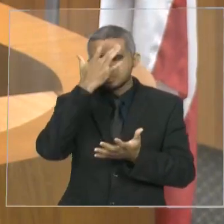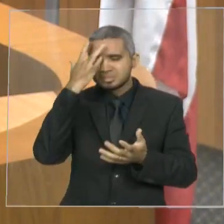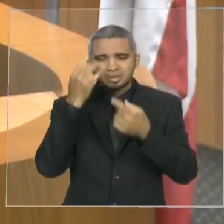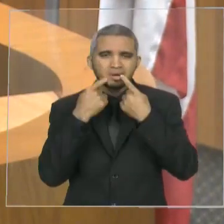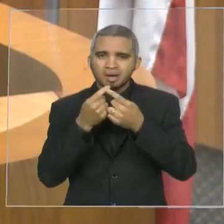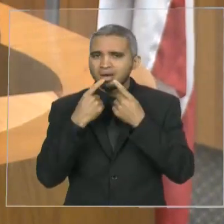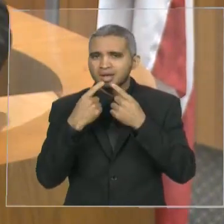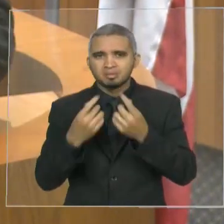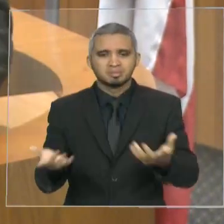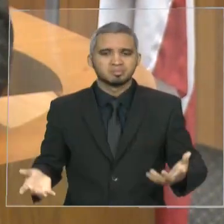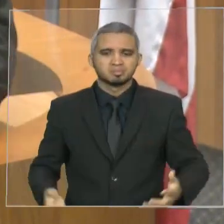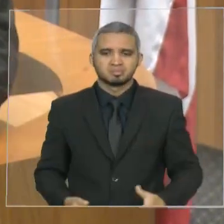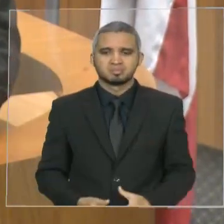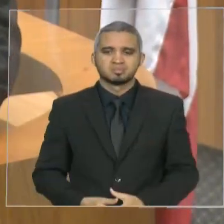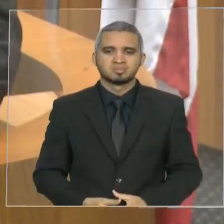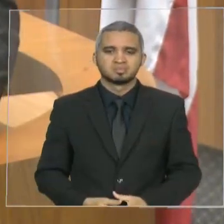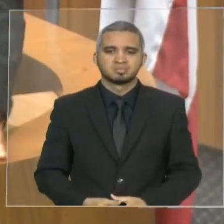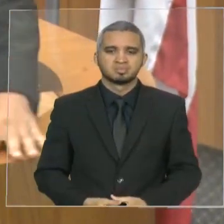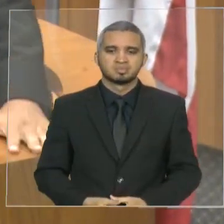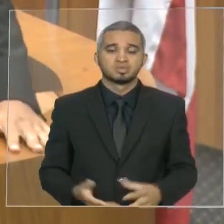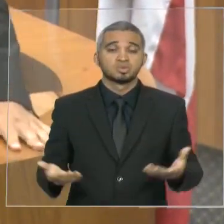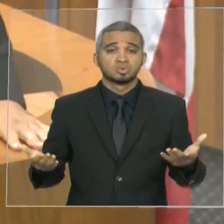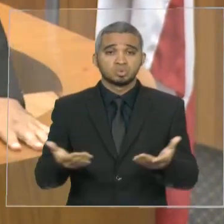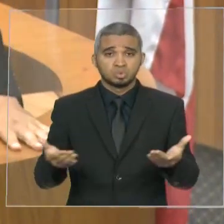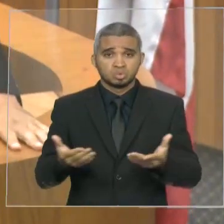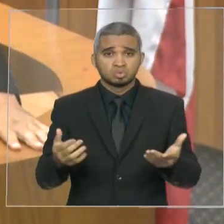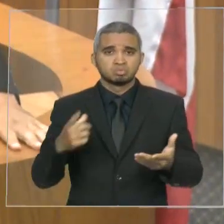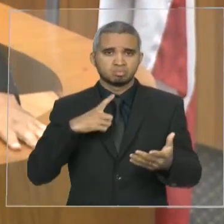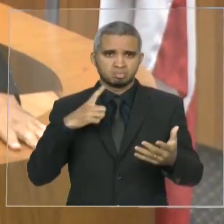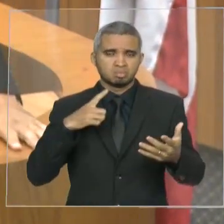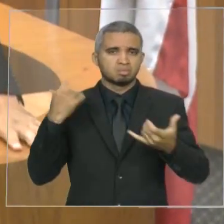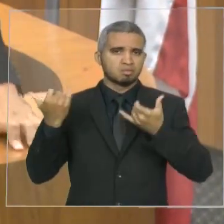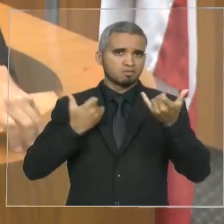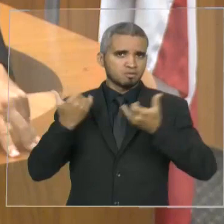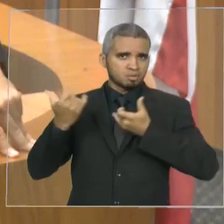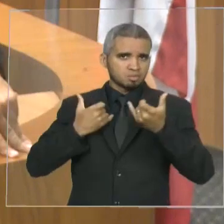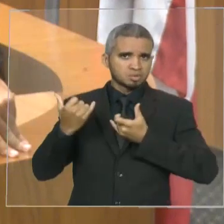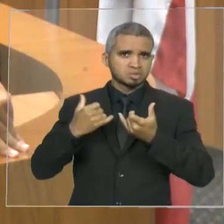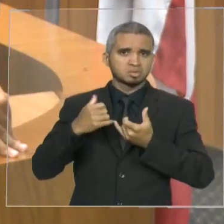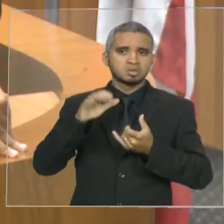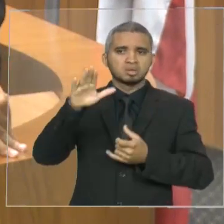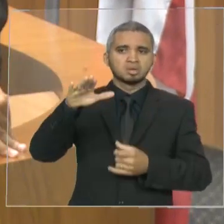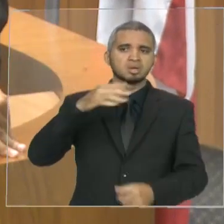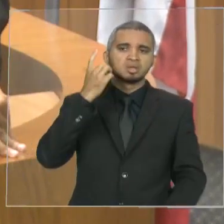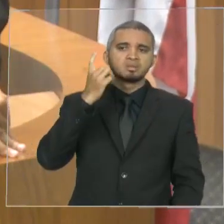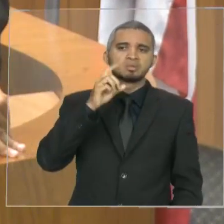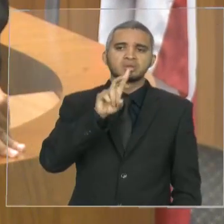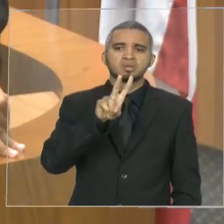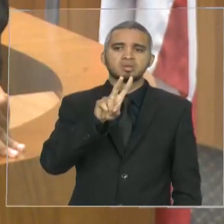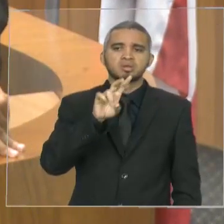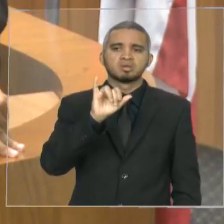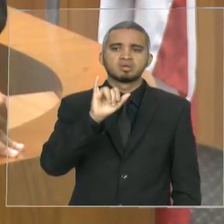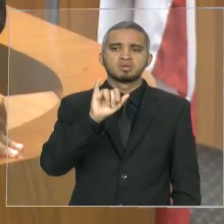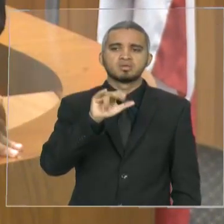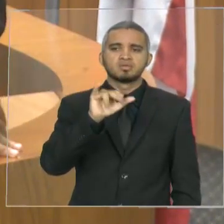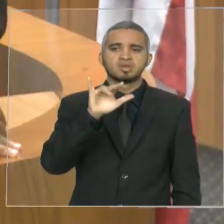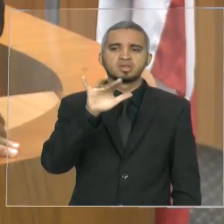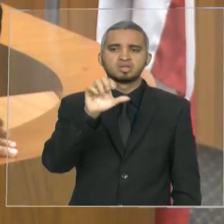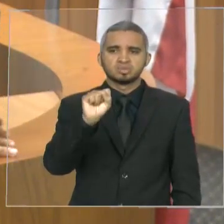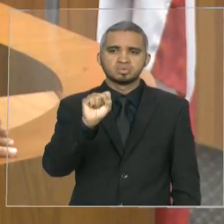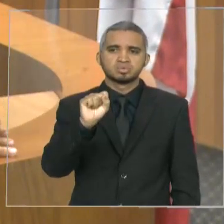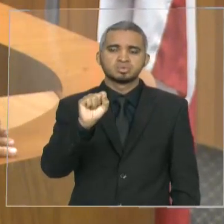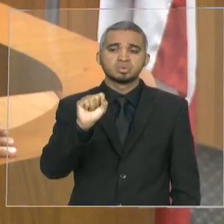E hoje, a informação que nós temos, deputado Vinícius Louro, é que o